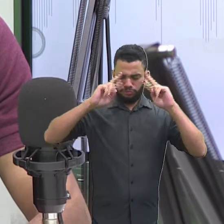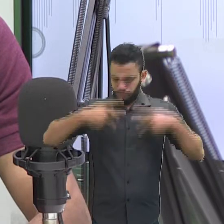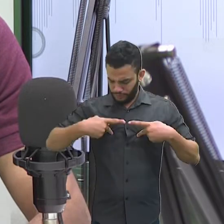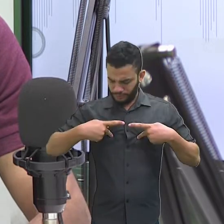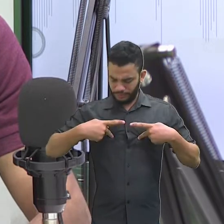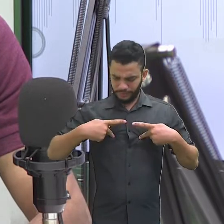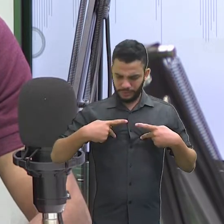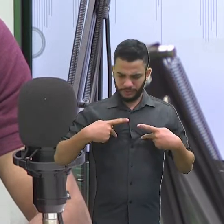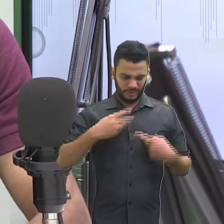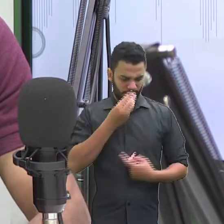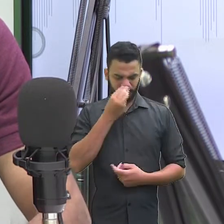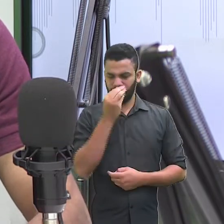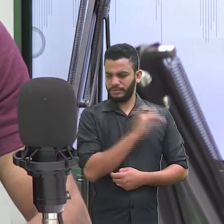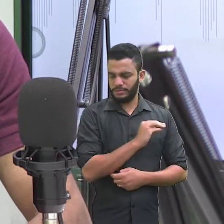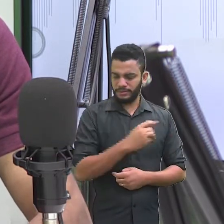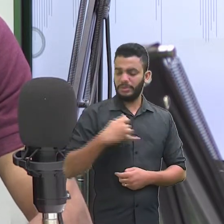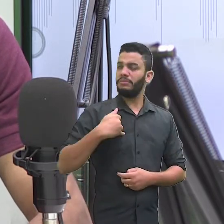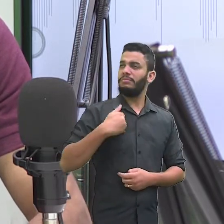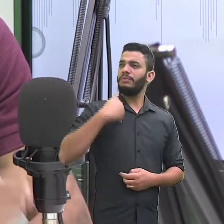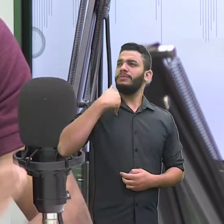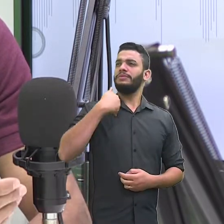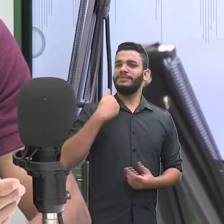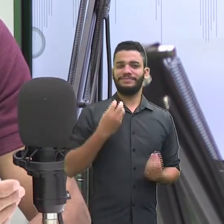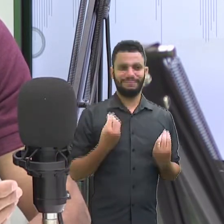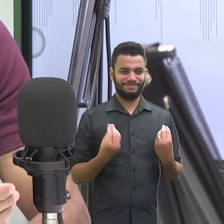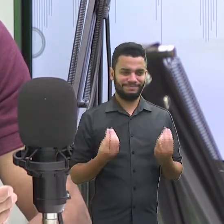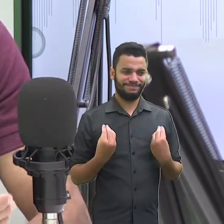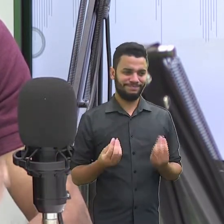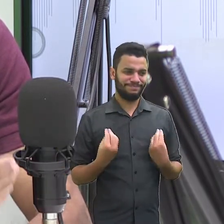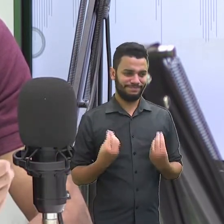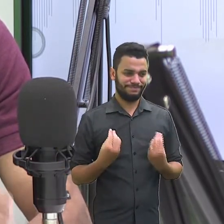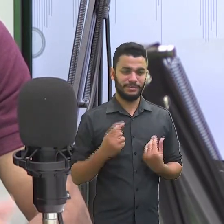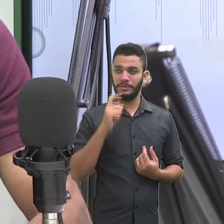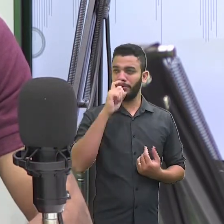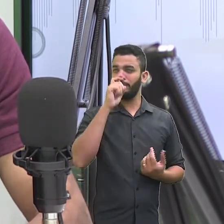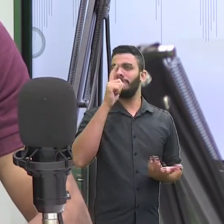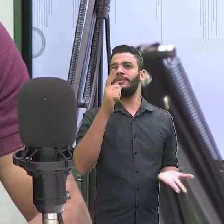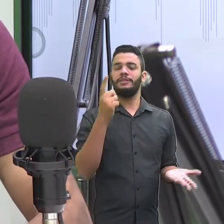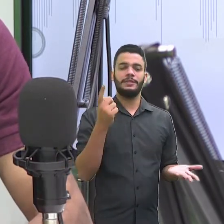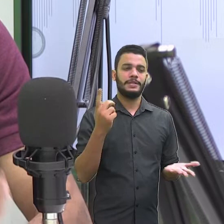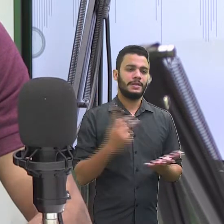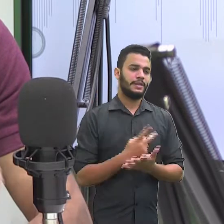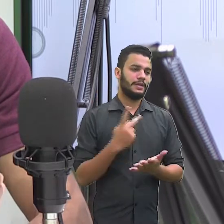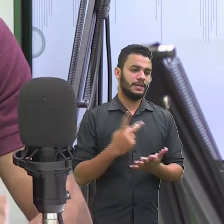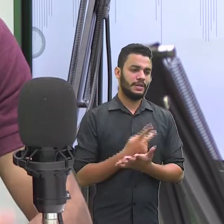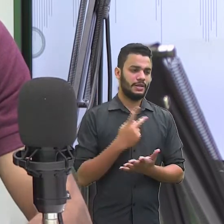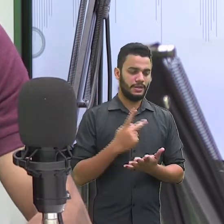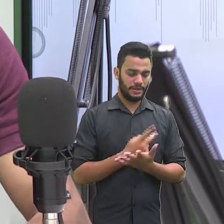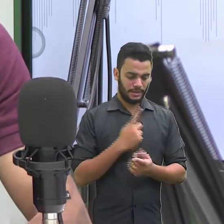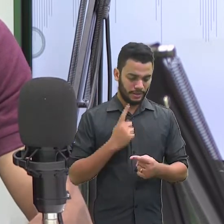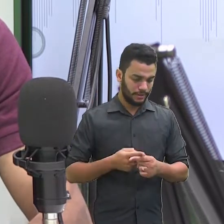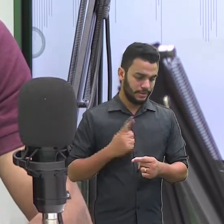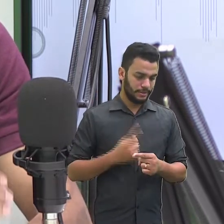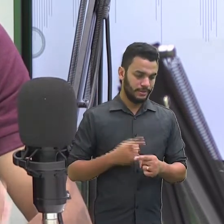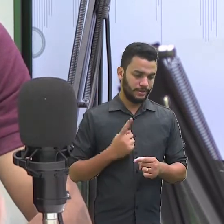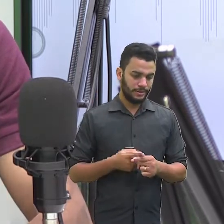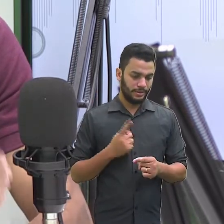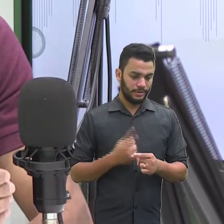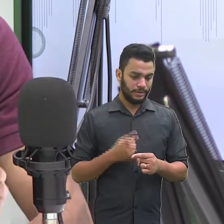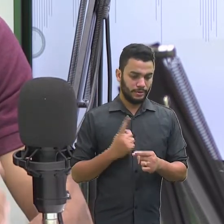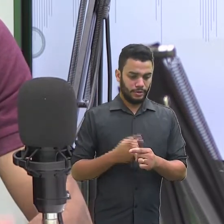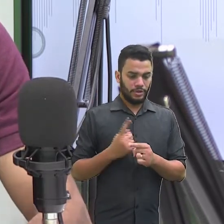sacrifiquemos o nosso eu em prol da família. O ego nosso, o nosso egoísmo faz com que eu me preocupe comigo mesmo, eu